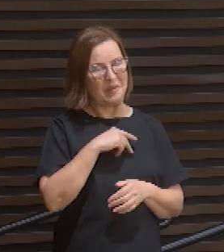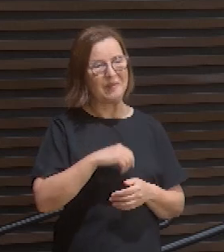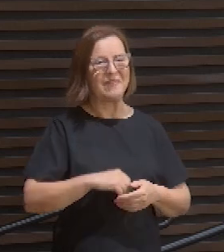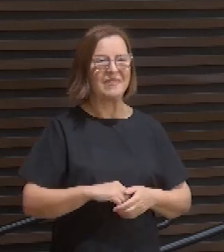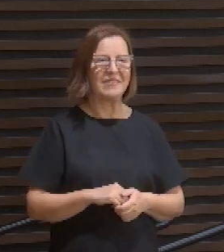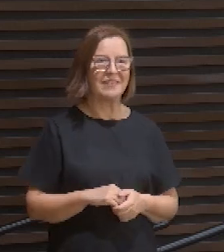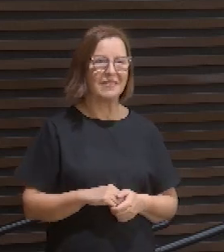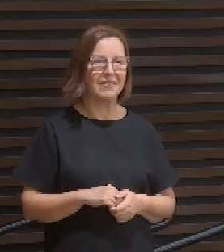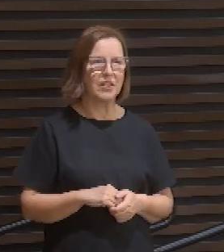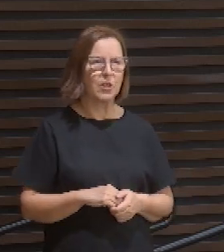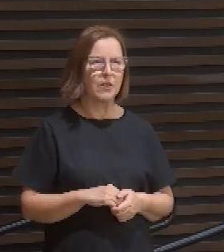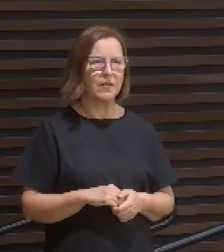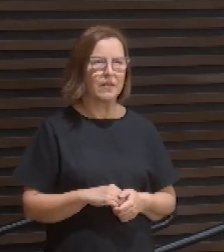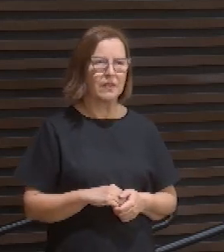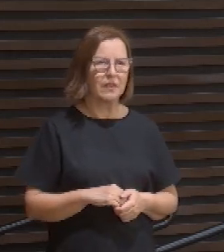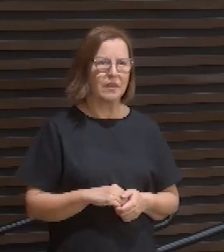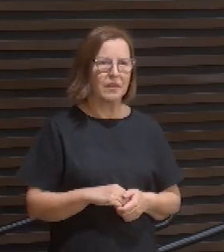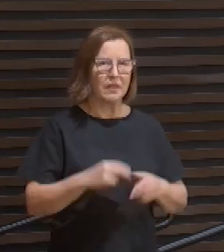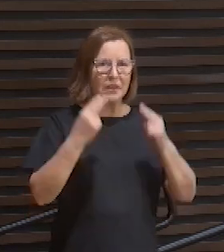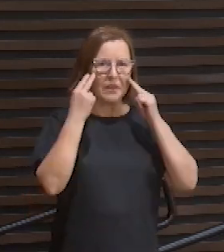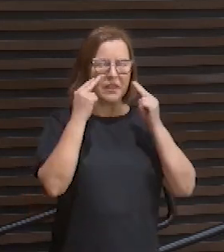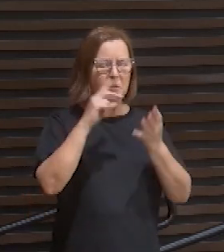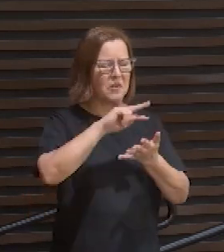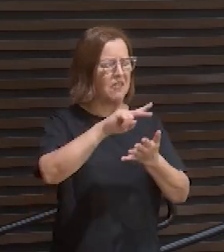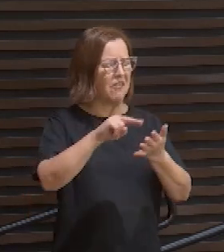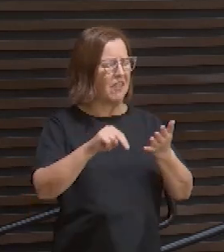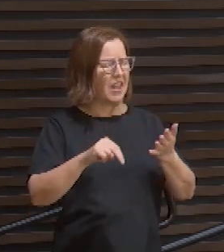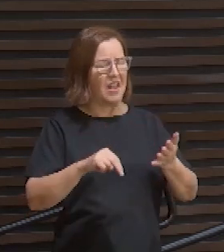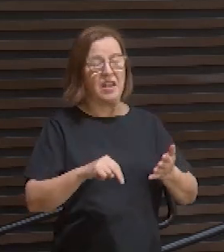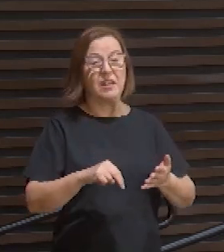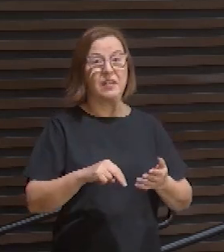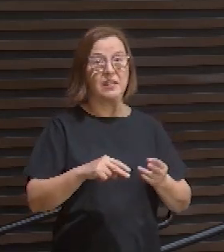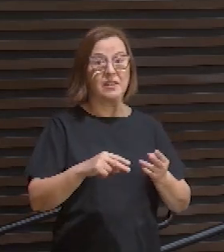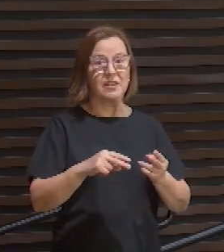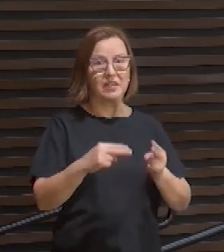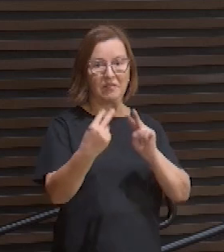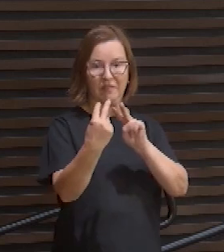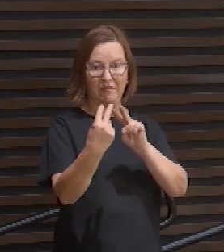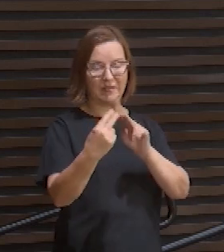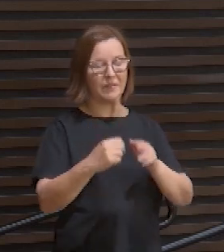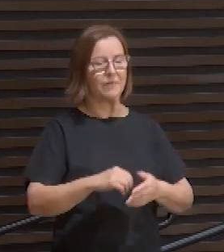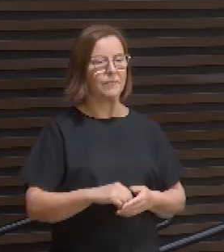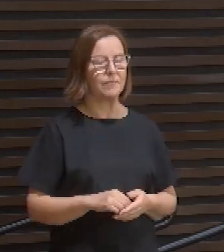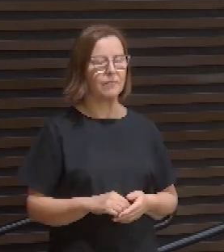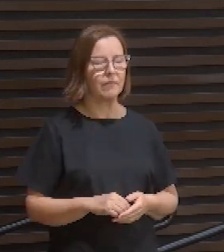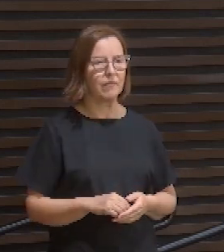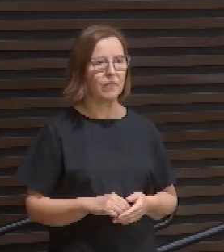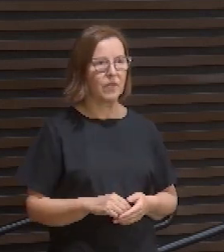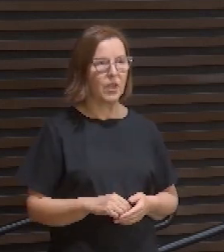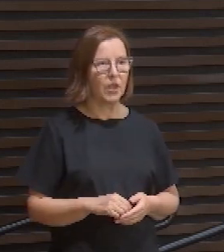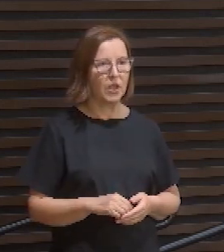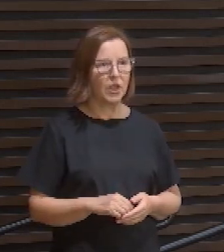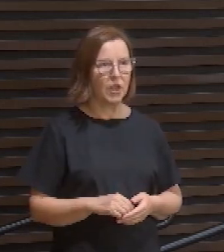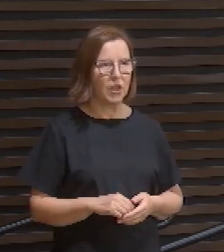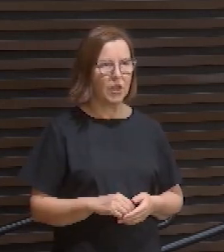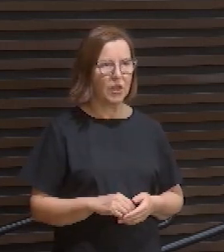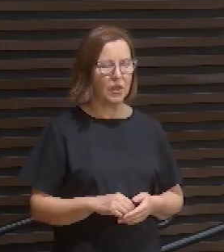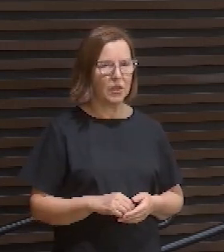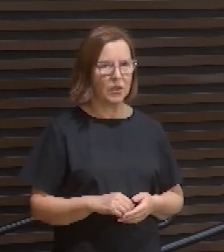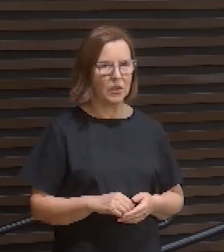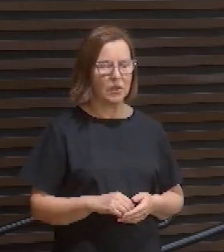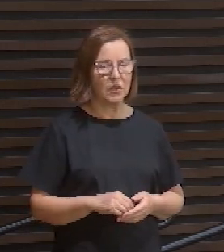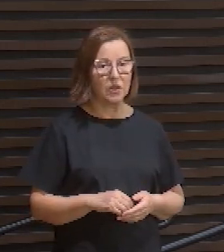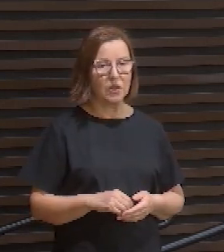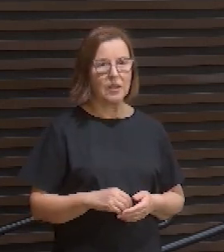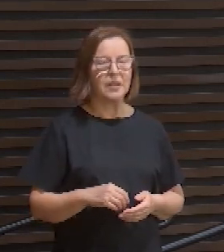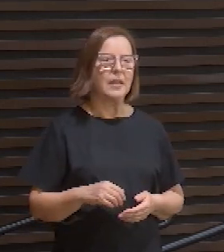Várias testemunhas oculares, além das escrituras. Nos tribunais, até hoje, temos aqui vários advogados,